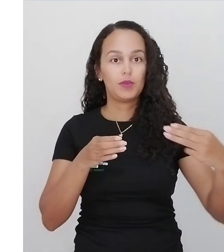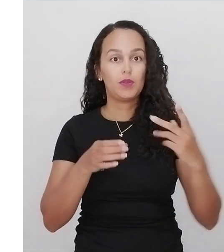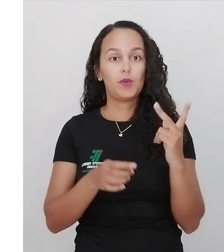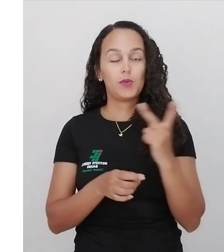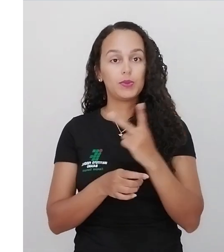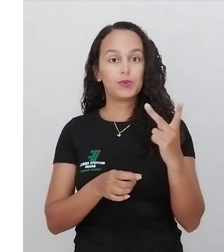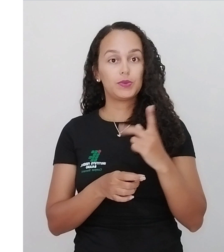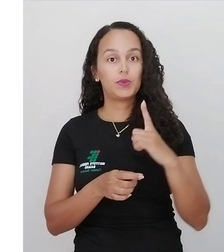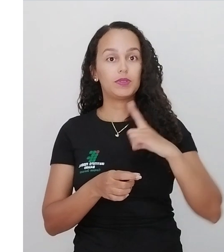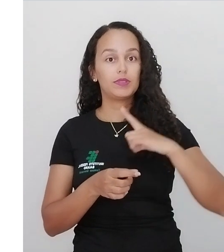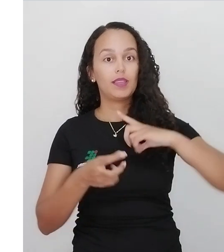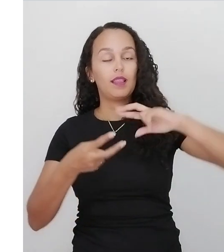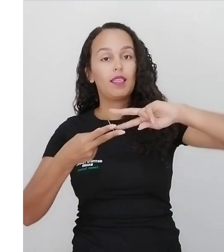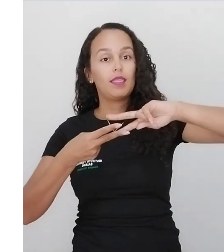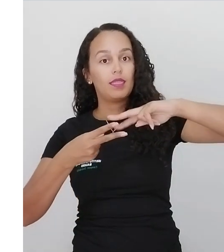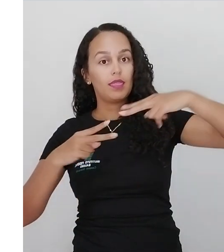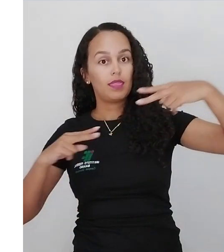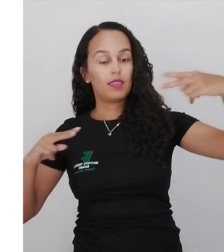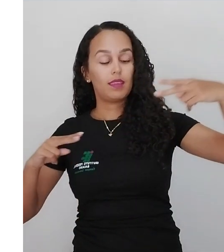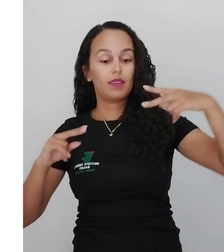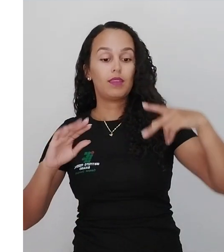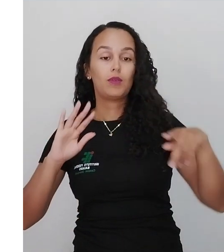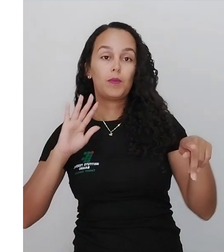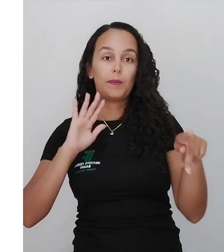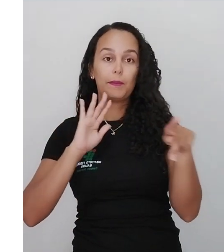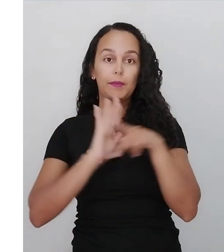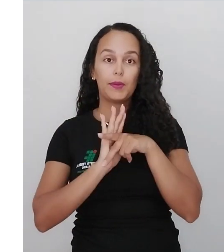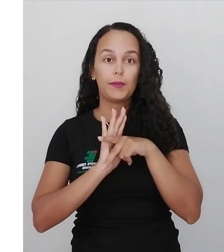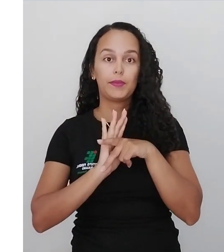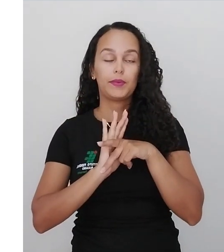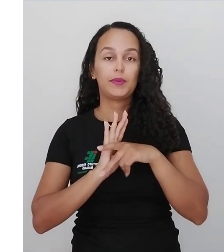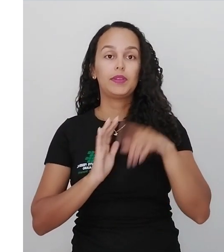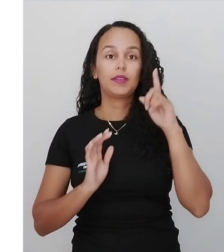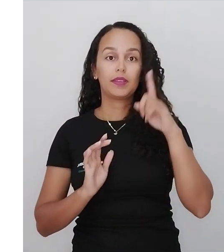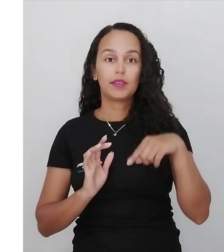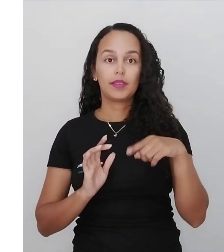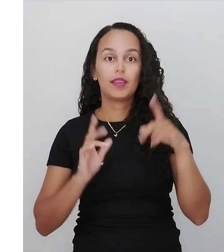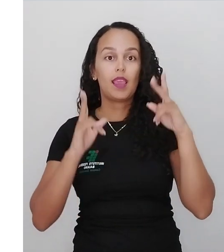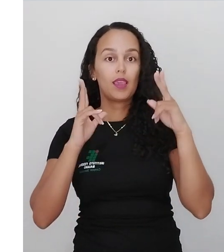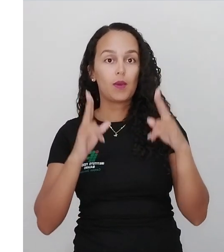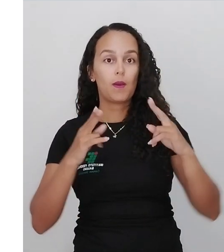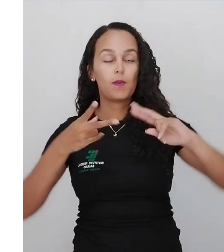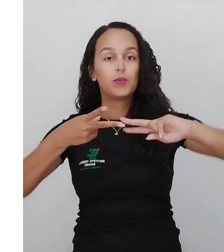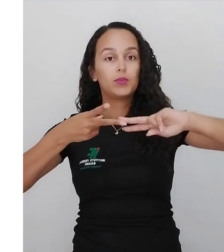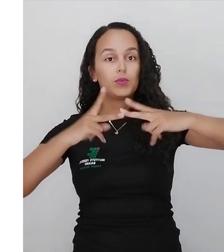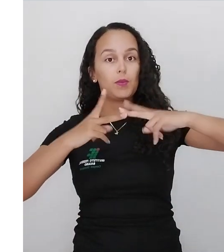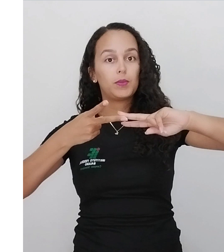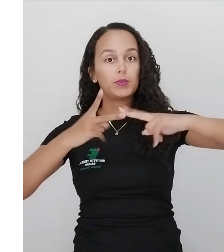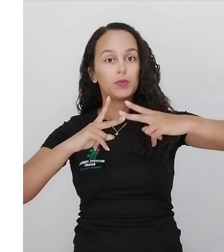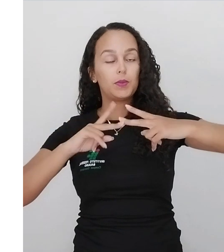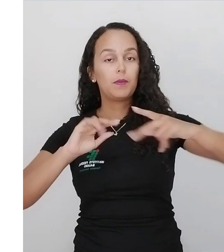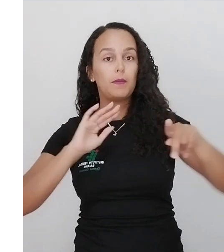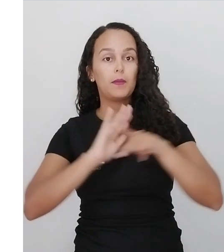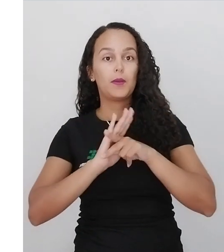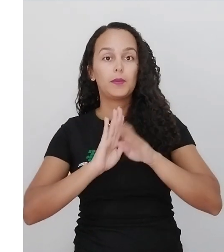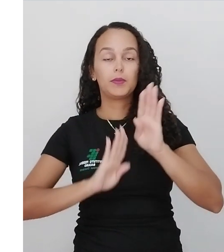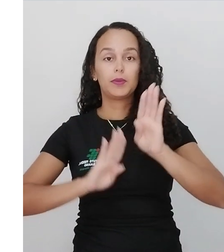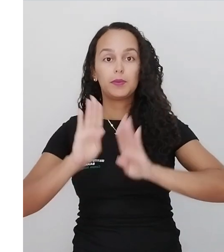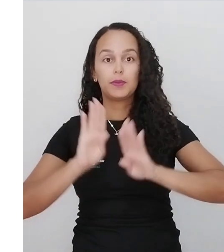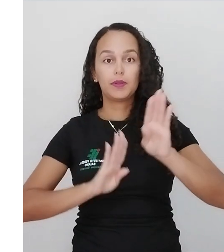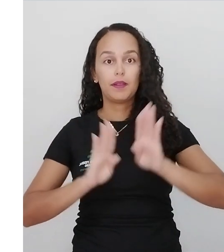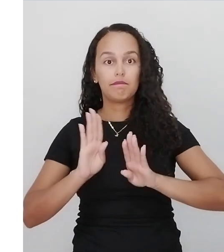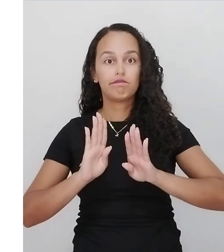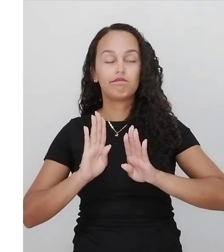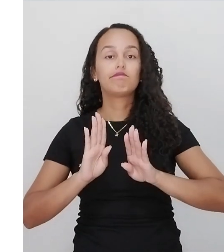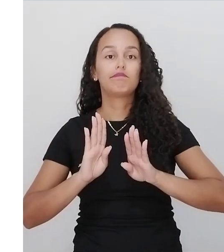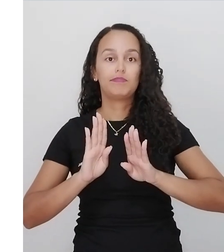cromossomos bacterianos, ou seja, cloroplasto e mitocôndria, eles têm um DNA diferente do DNA do núcleo da célula. Eles